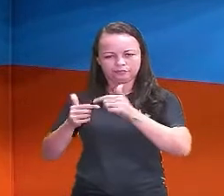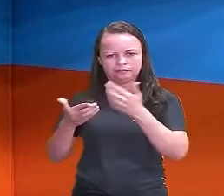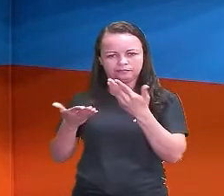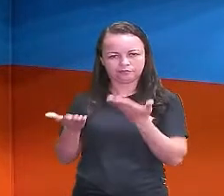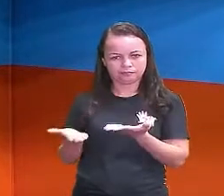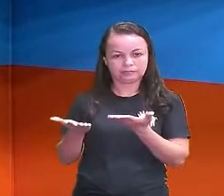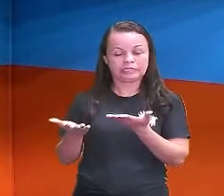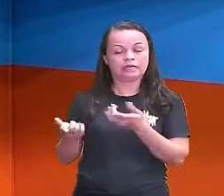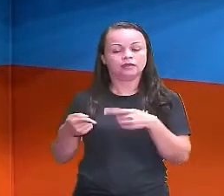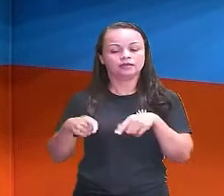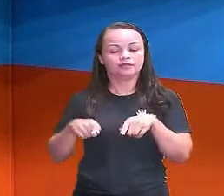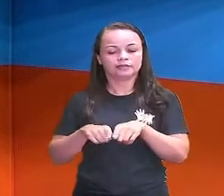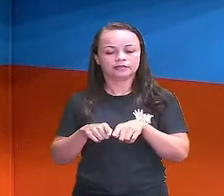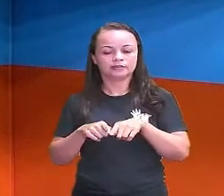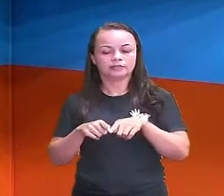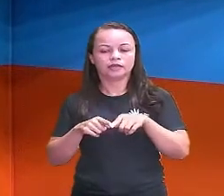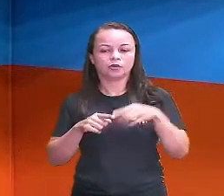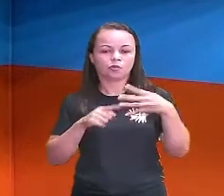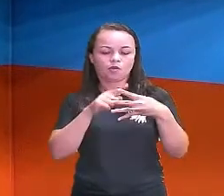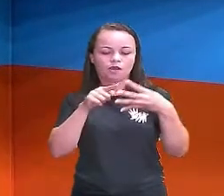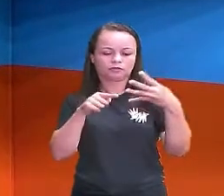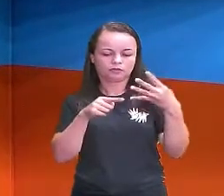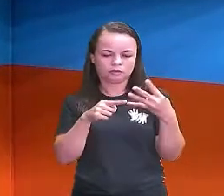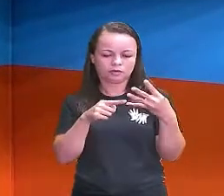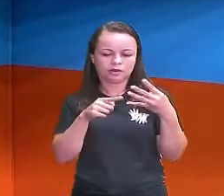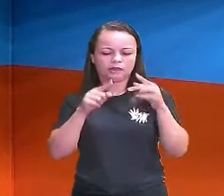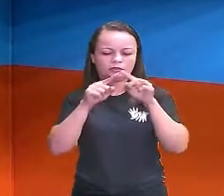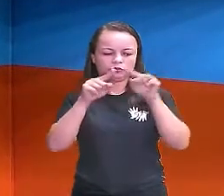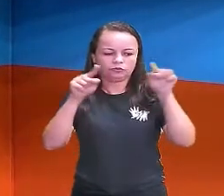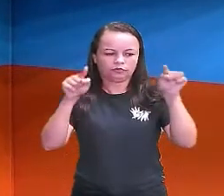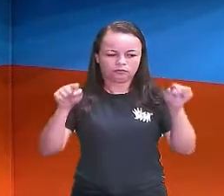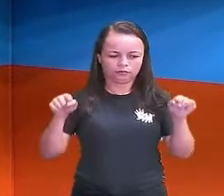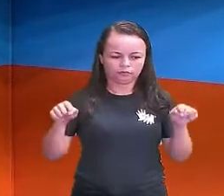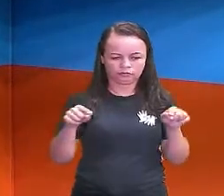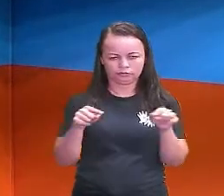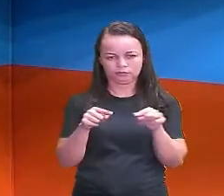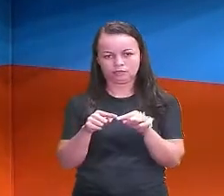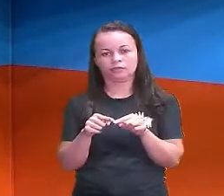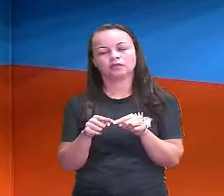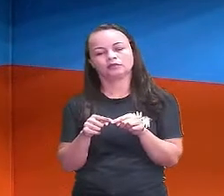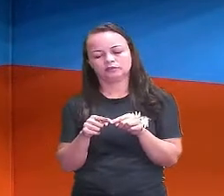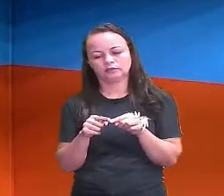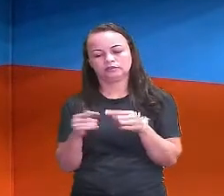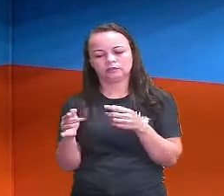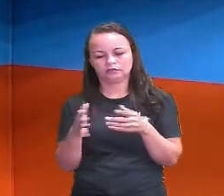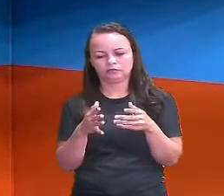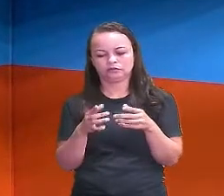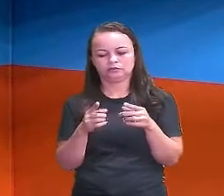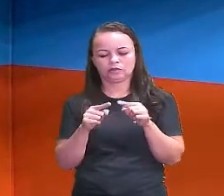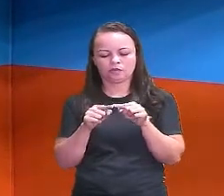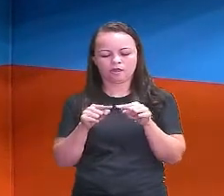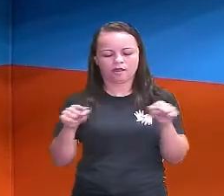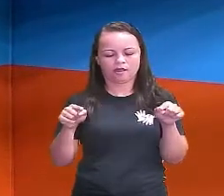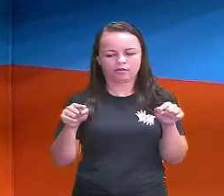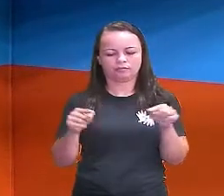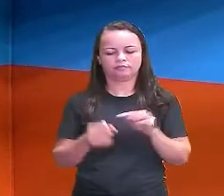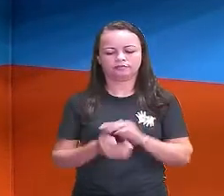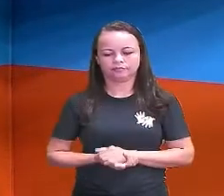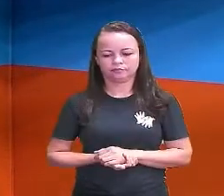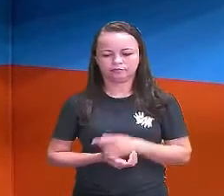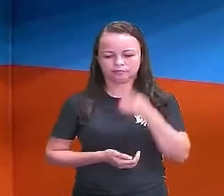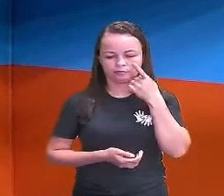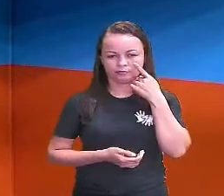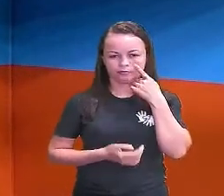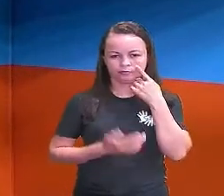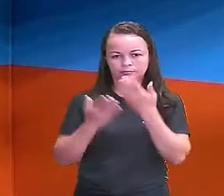possui 4 lados formados por segmentos de reta e que tem 4 ângulos retos, né? A gente diz